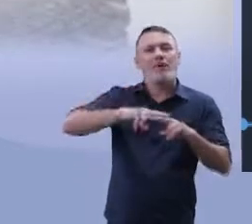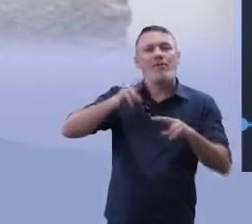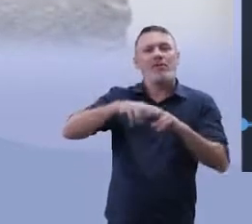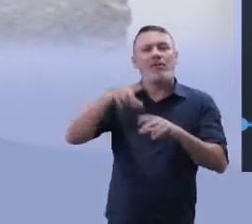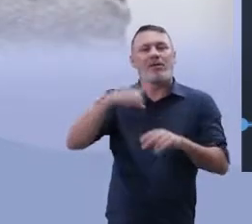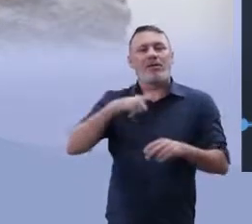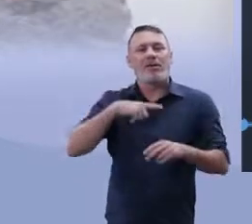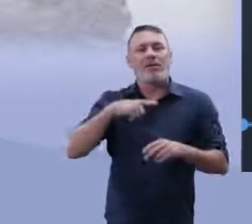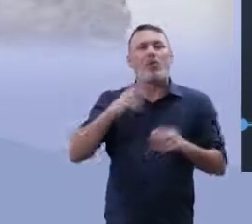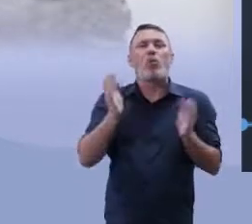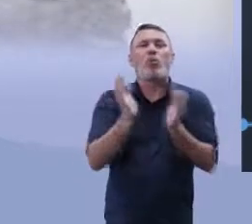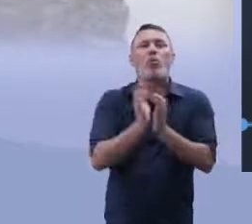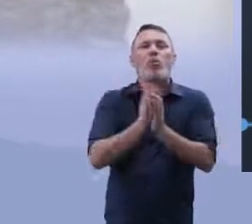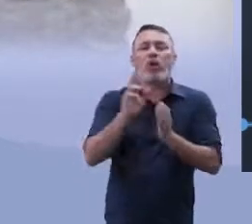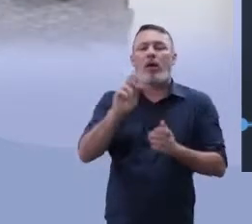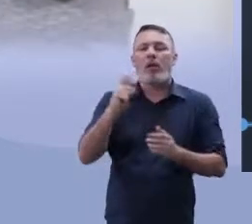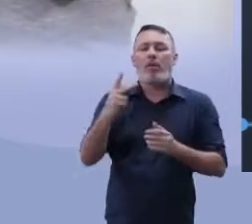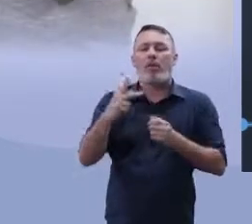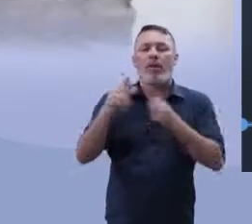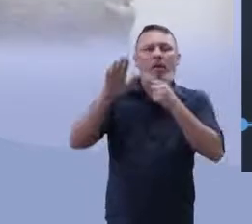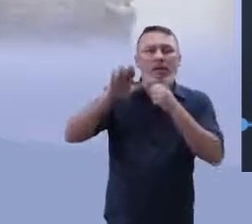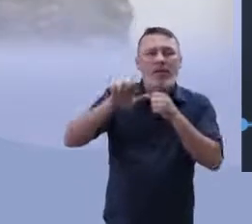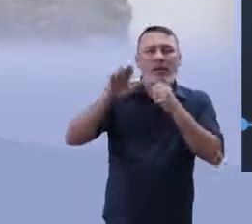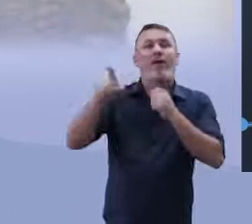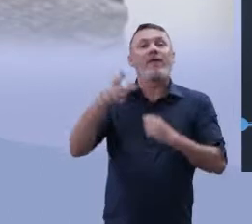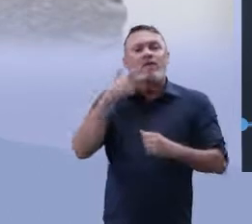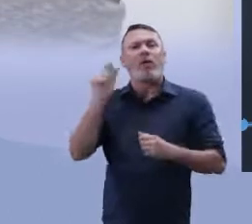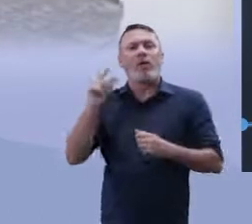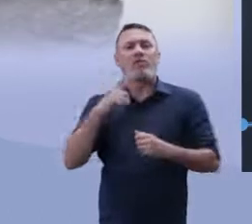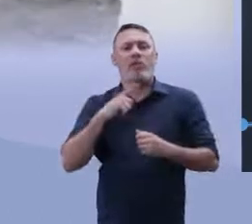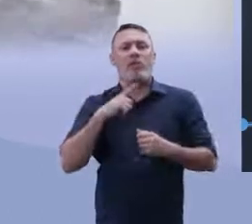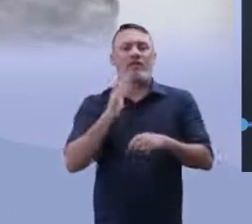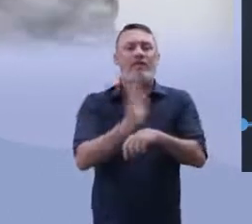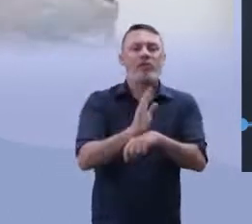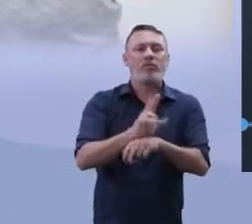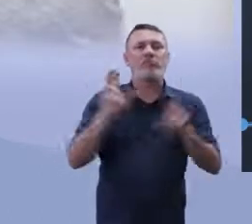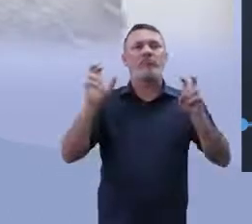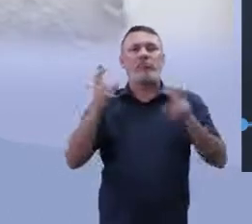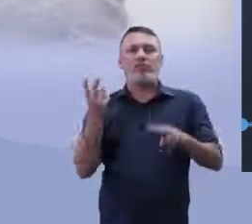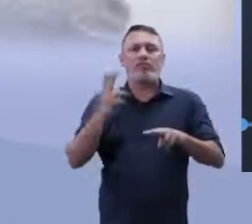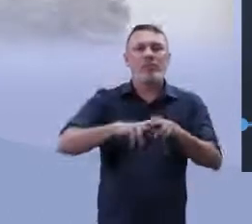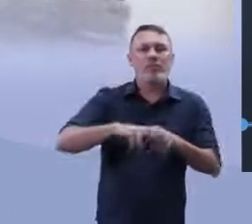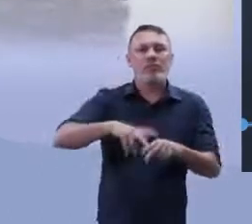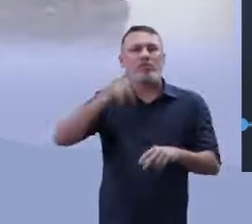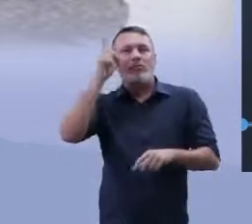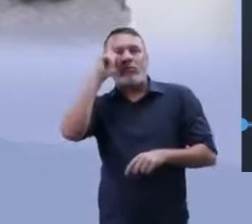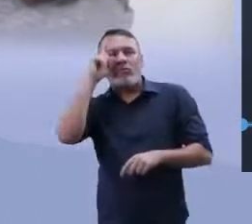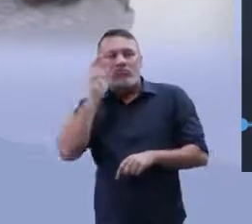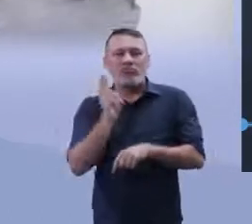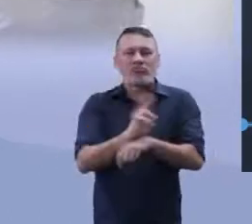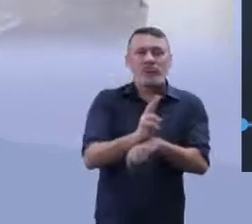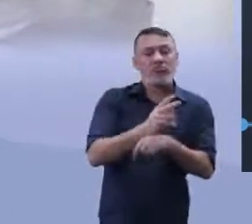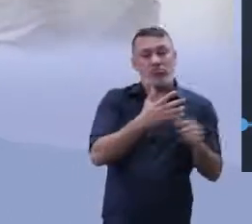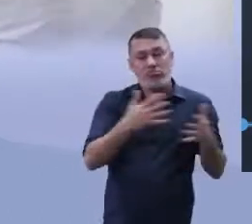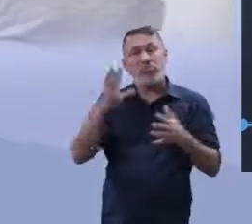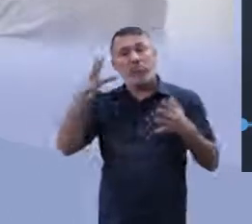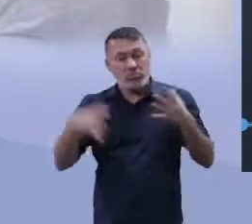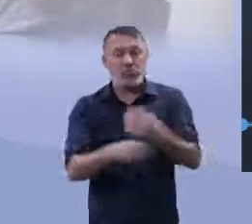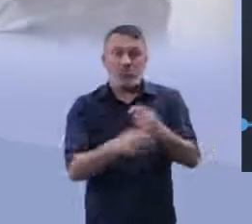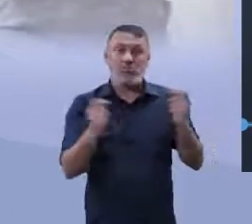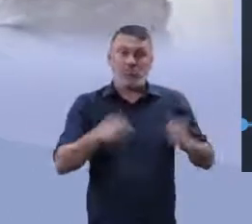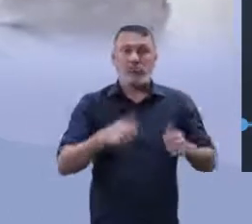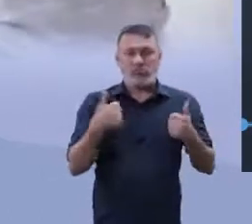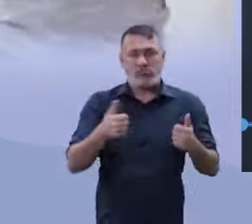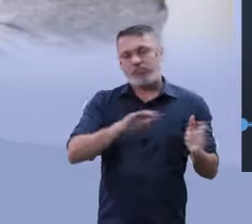vigia. Perfeito, é uma música que você pode colocar, trabalhá-la. Então, tem infinitas formas de você usar dentro do seu texto. Então, como que eu